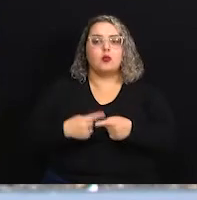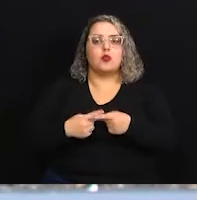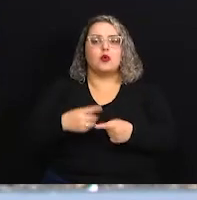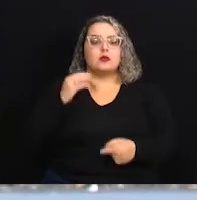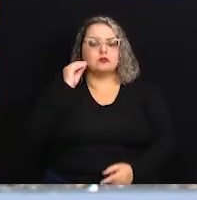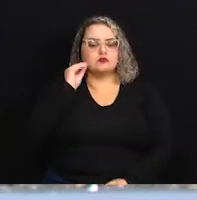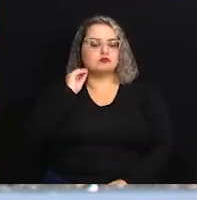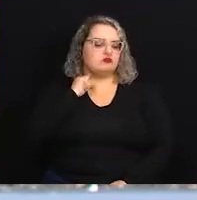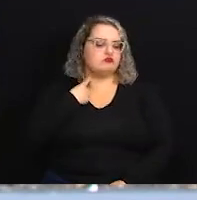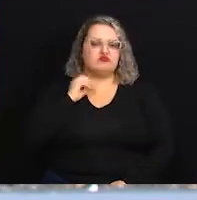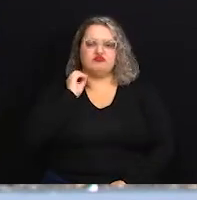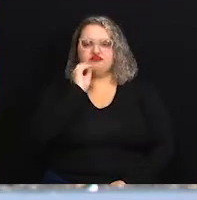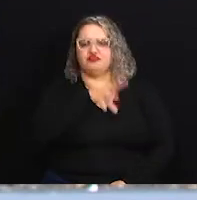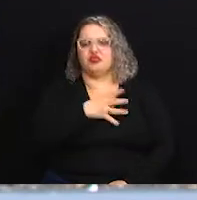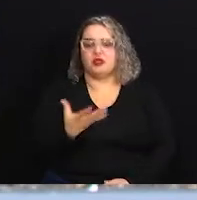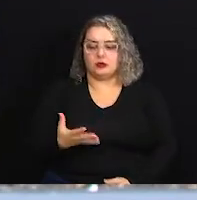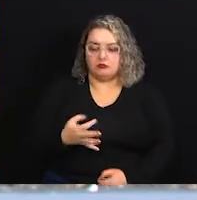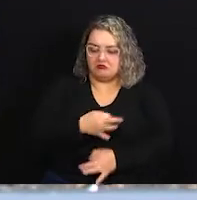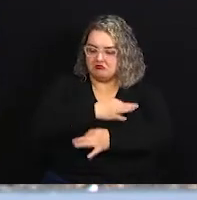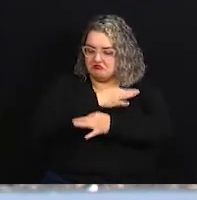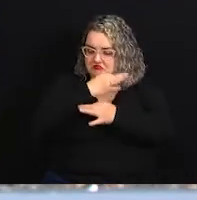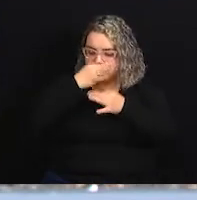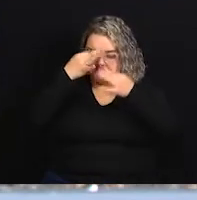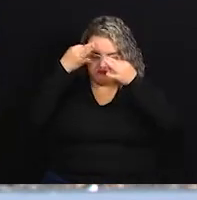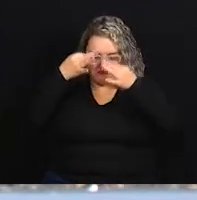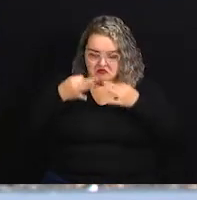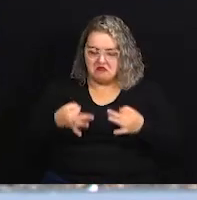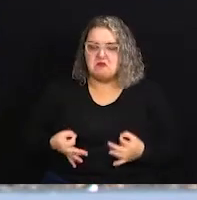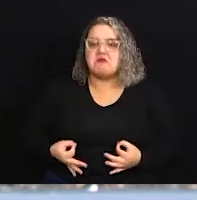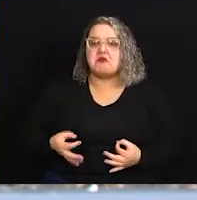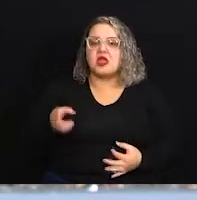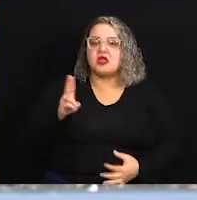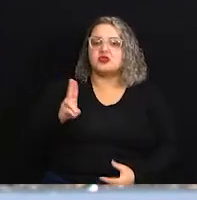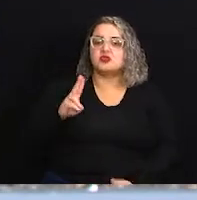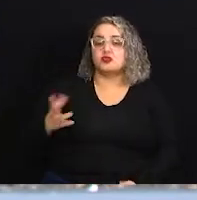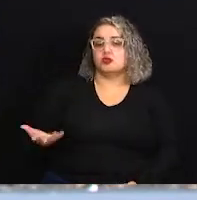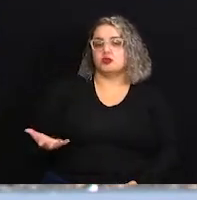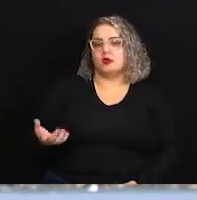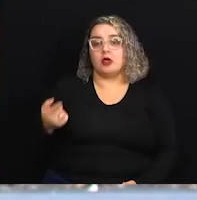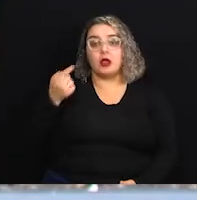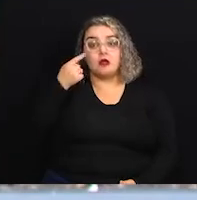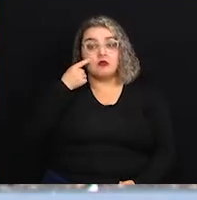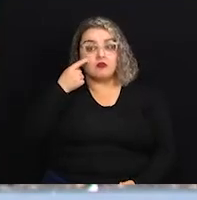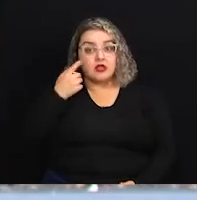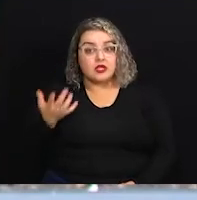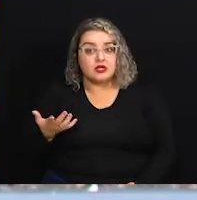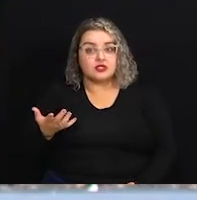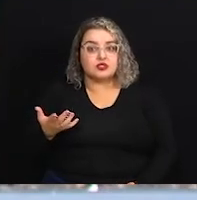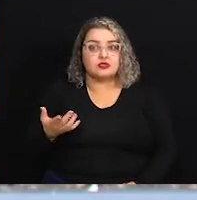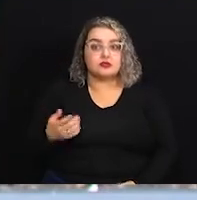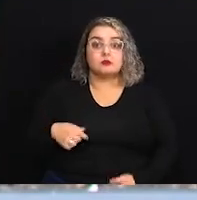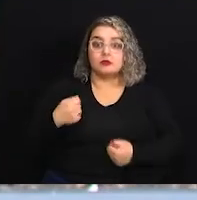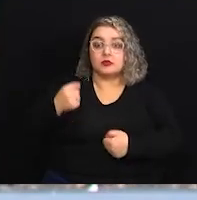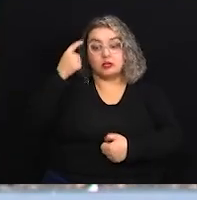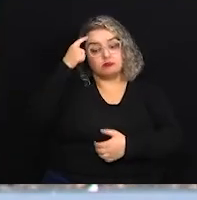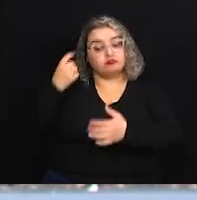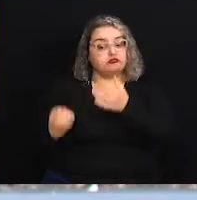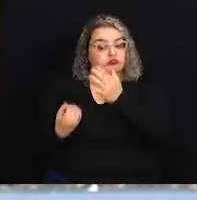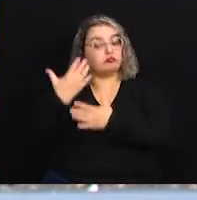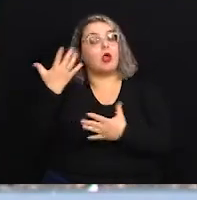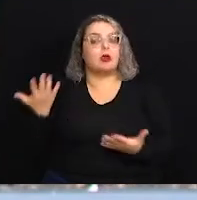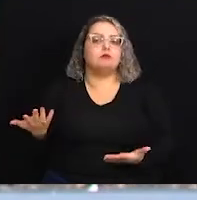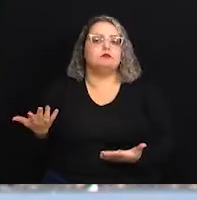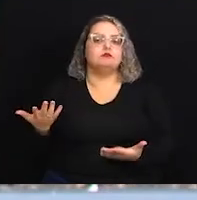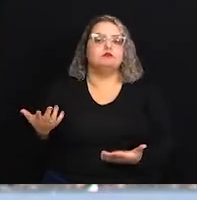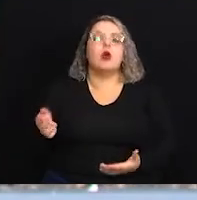descartar um tecido que está em perfeitas condições de uso? Veja, a gente tem que ser mais criativo.